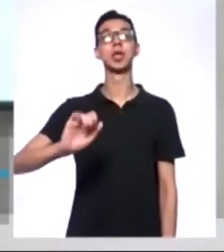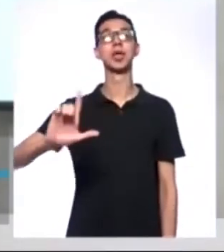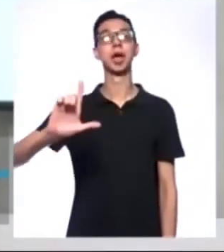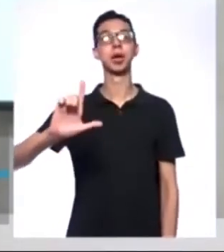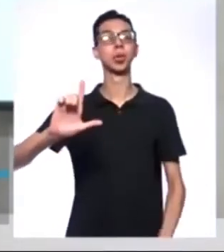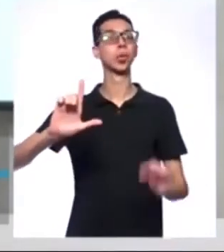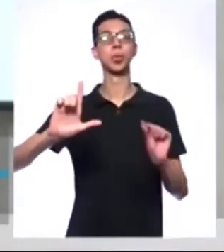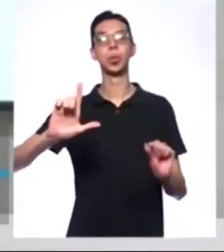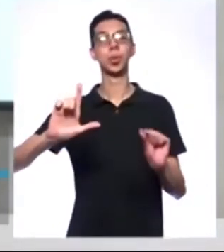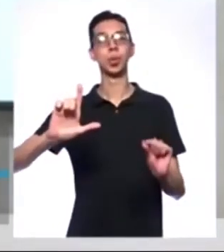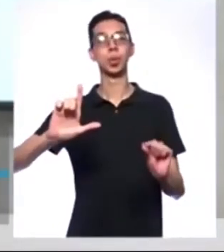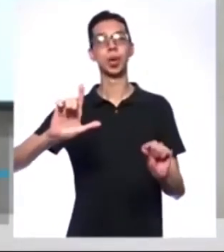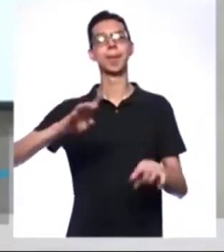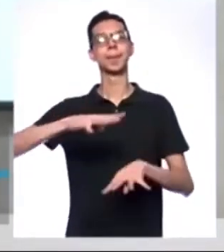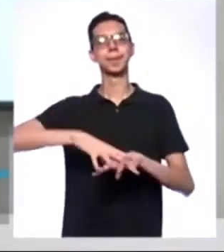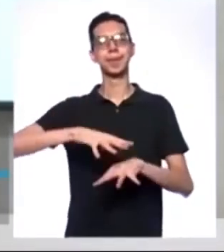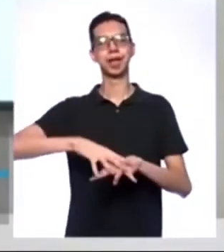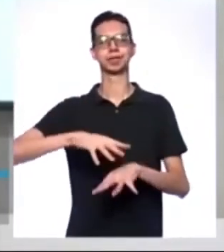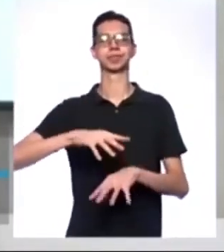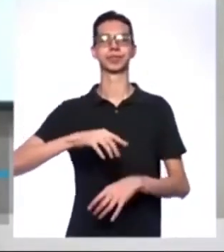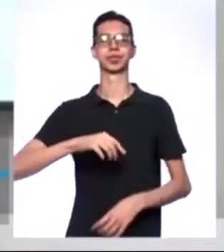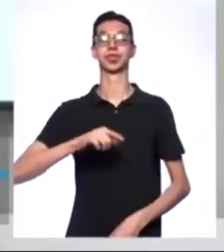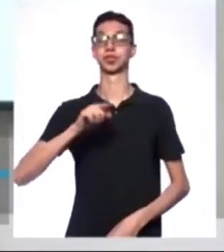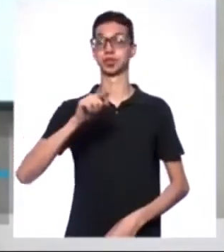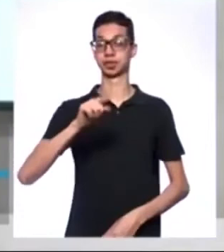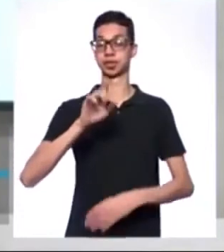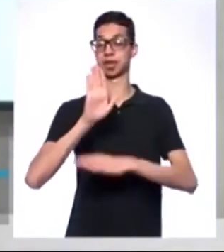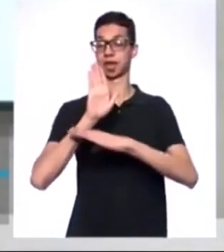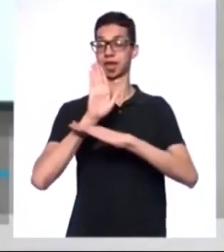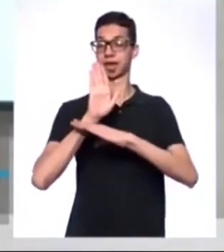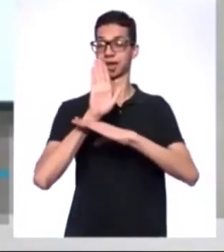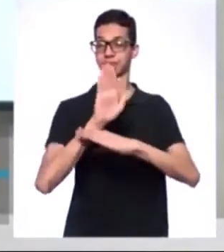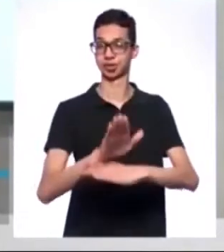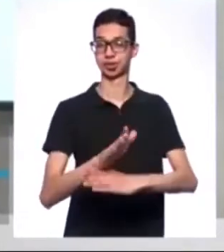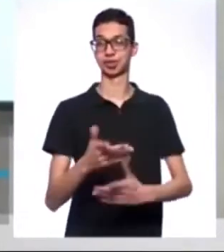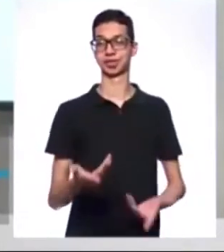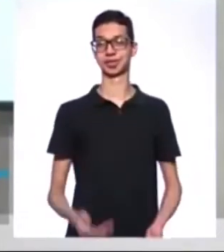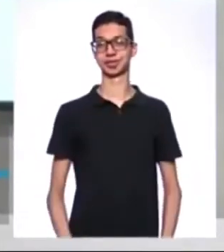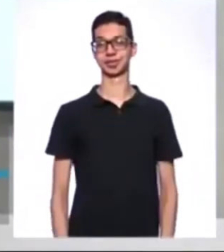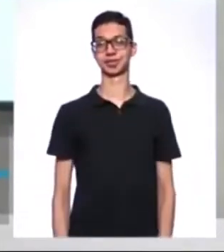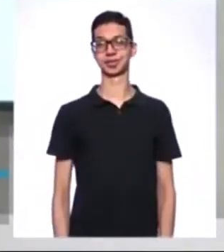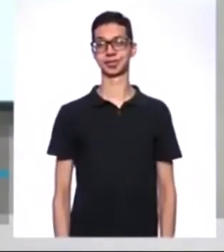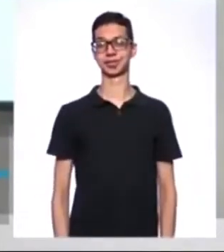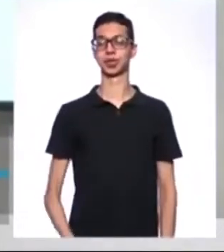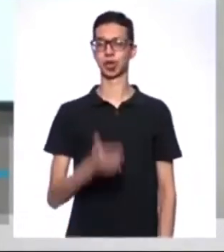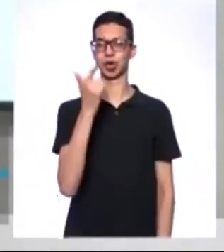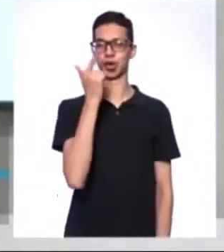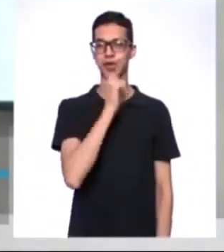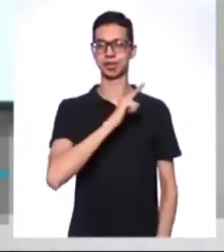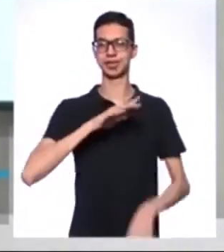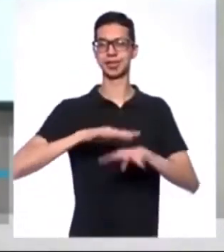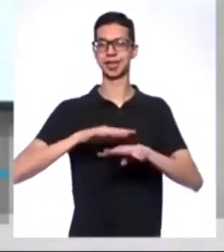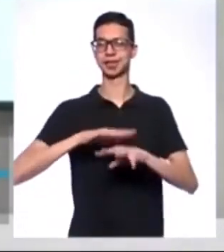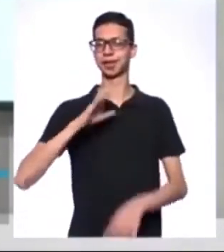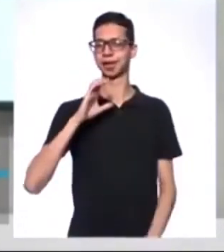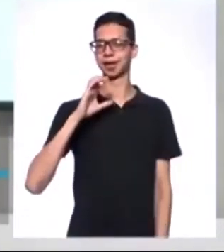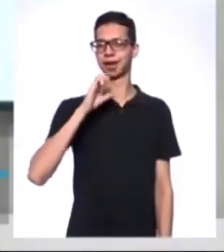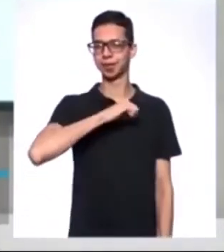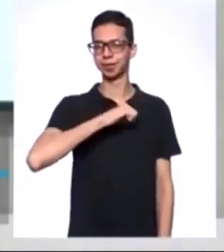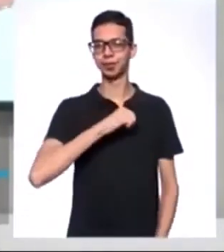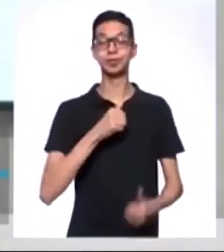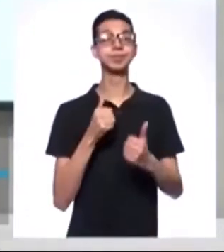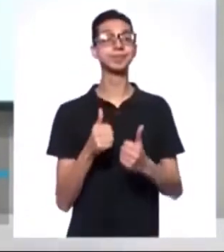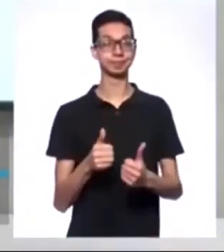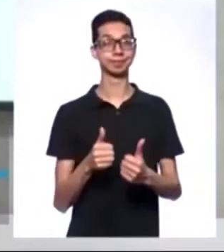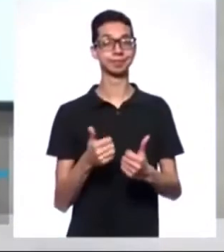operação de matemática que ajuda você em análise combinatória fazer uma pontinha mais rápida beleza vamos a